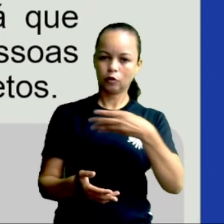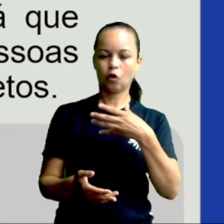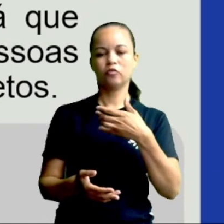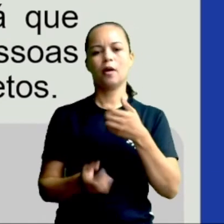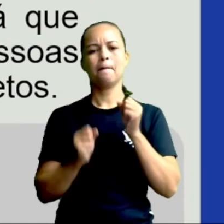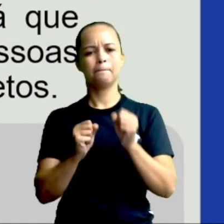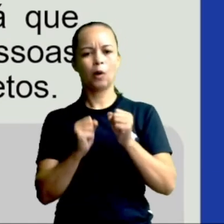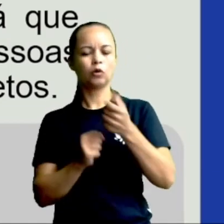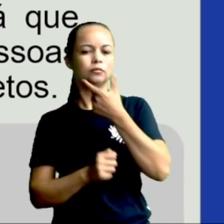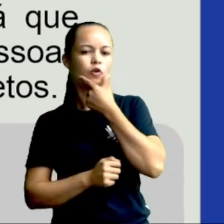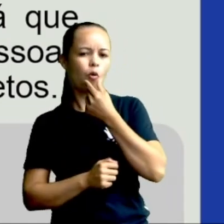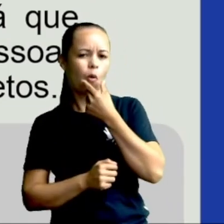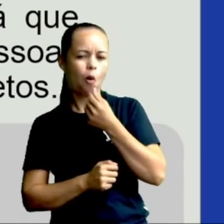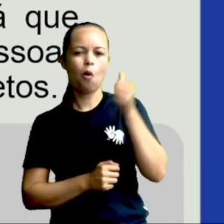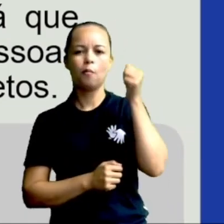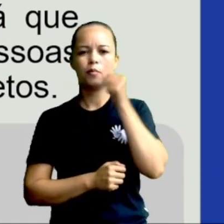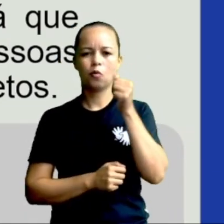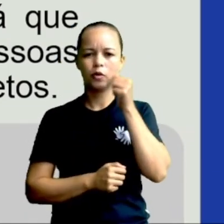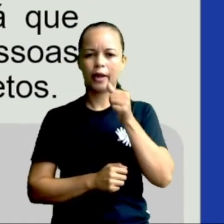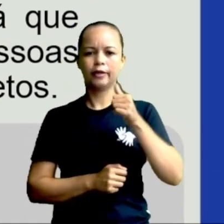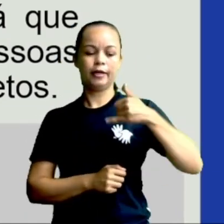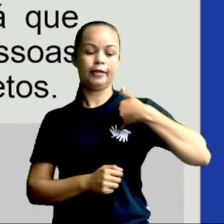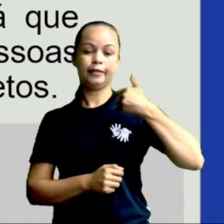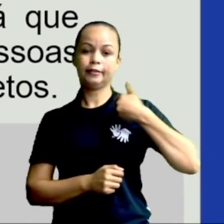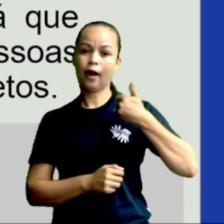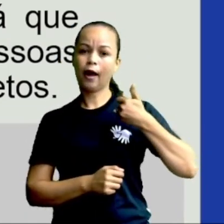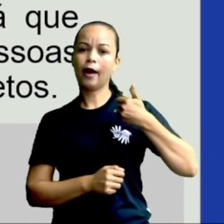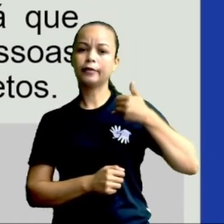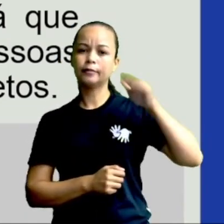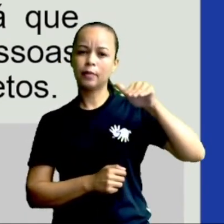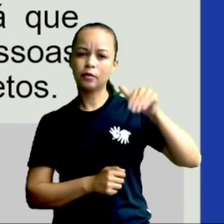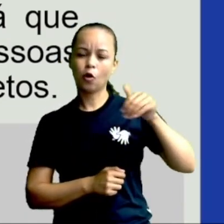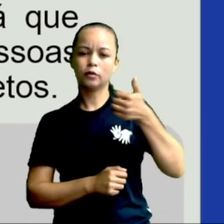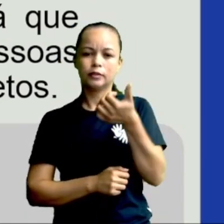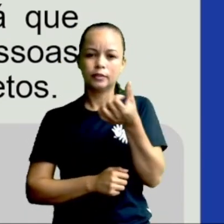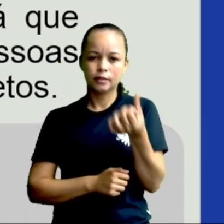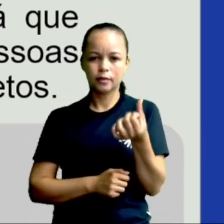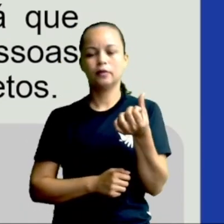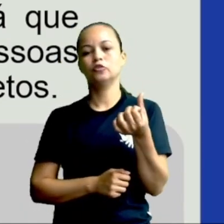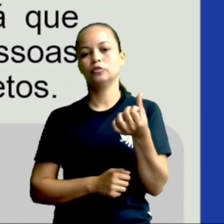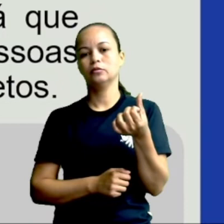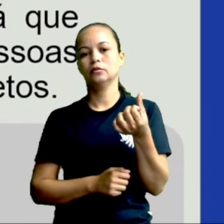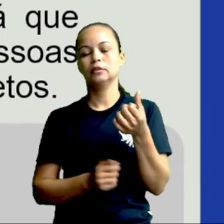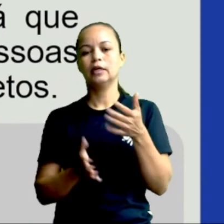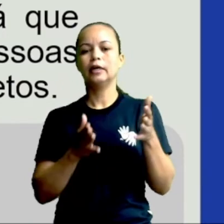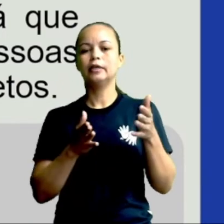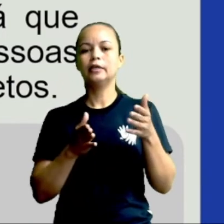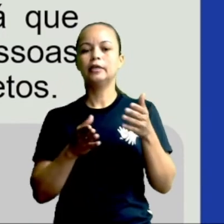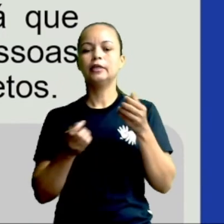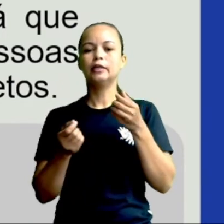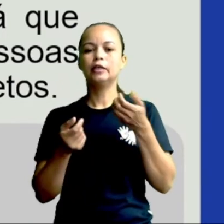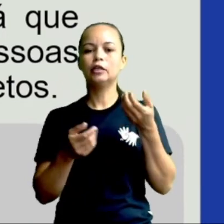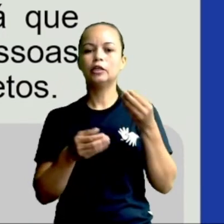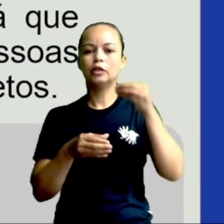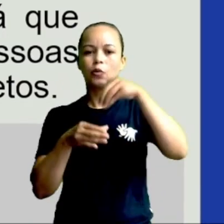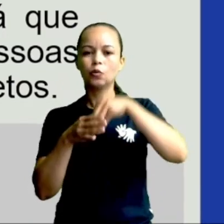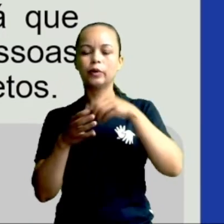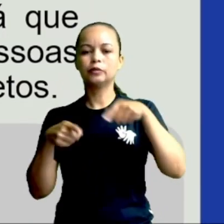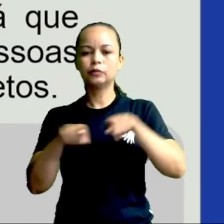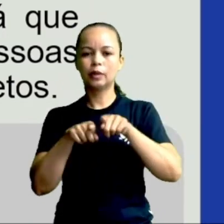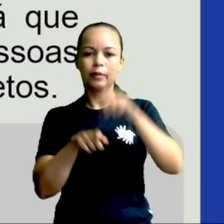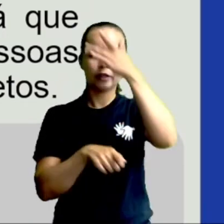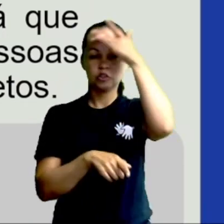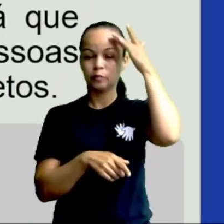homens e mulheres e com a idade menor a partir de 16 anos e incluindo inclusive os